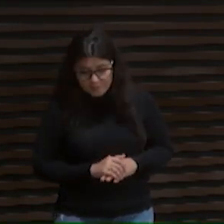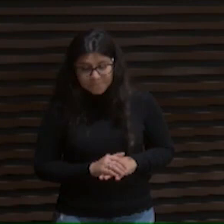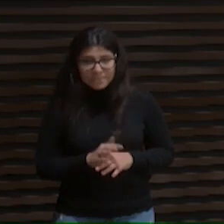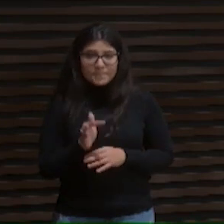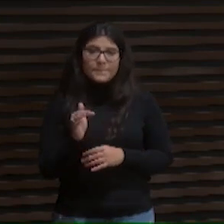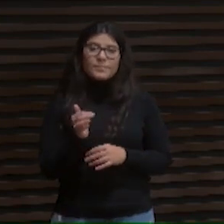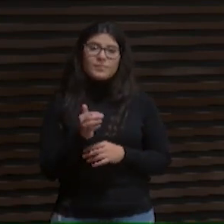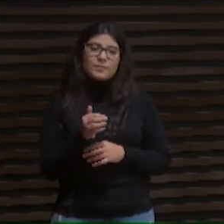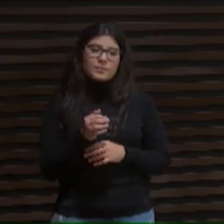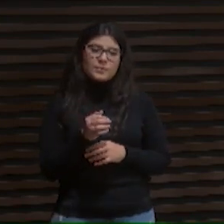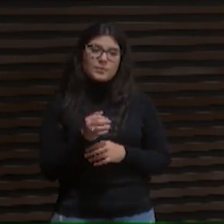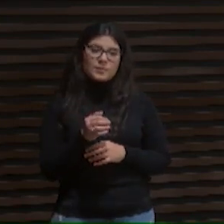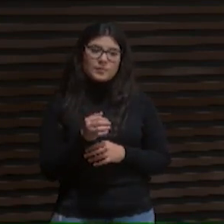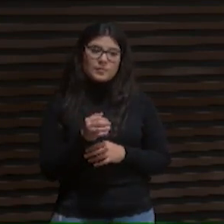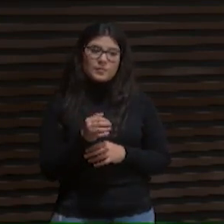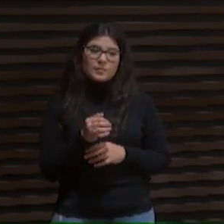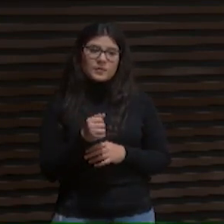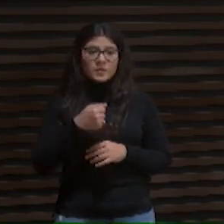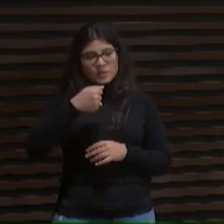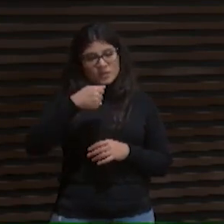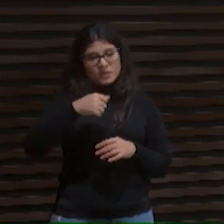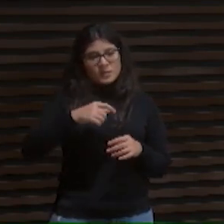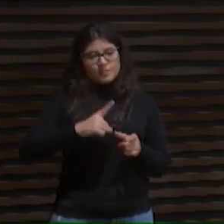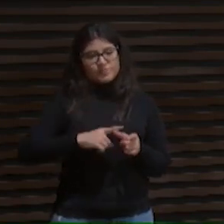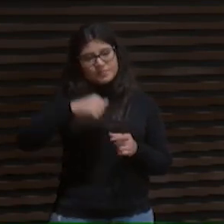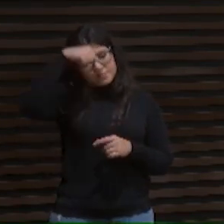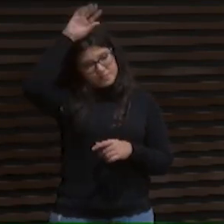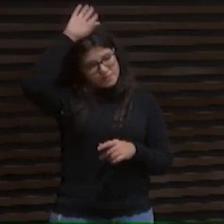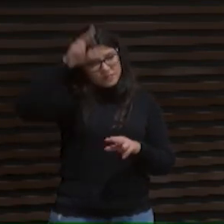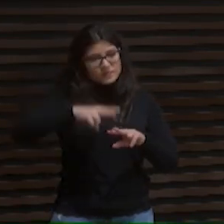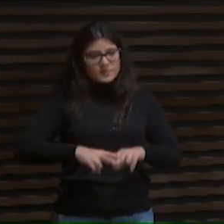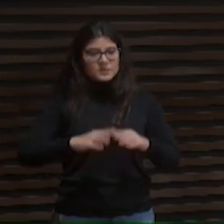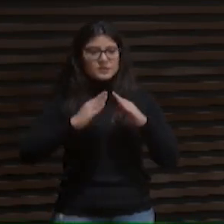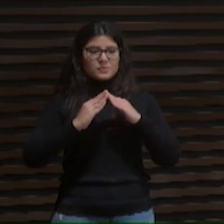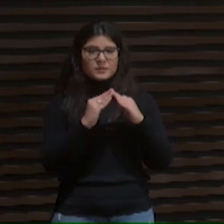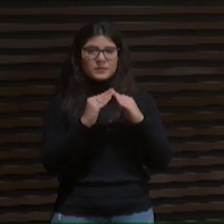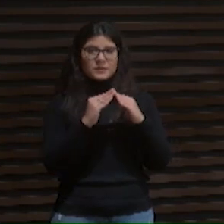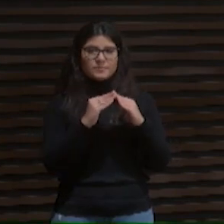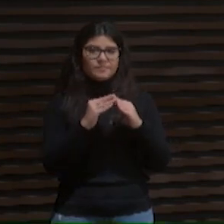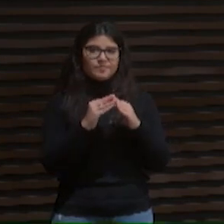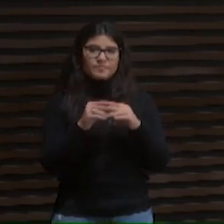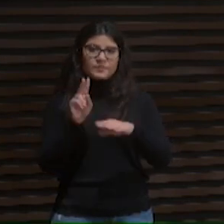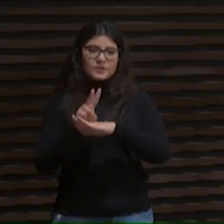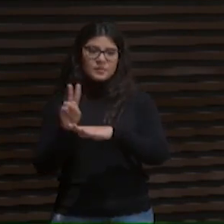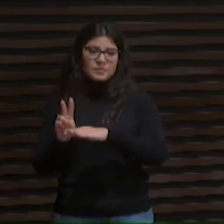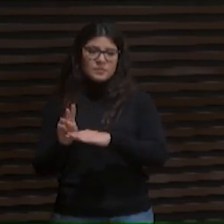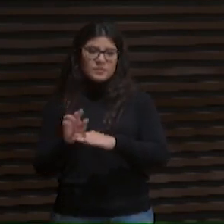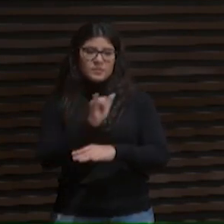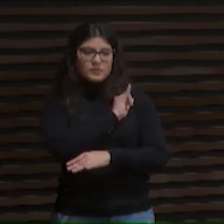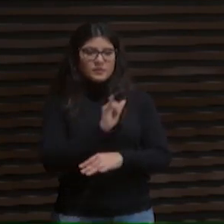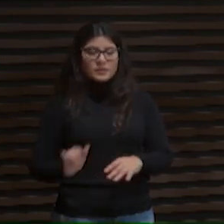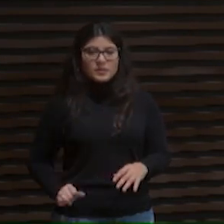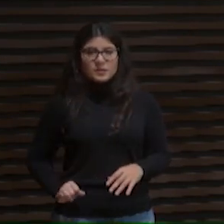Finalmente em Roma, em uma espécie de prisão domiciliar, sob a guarda imperial, Paulo convocou os judeus